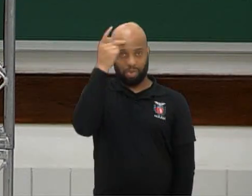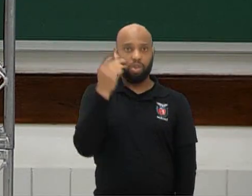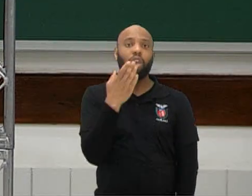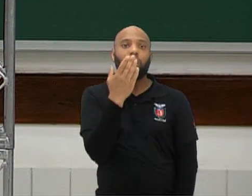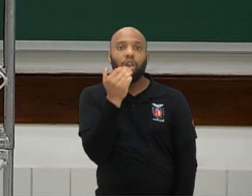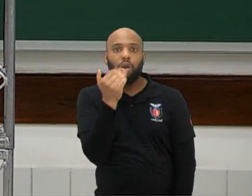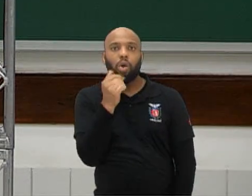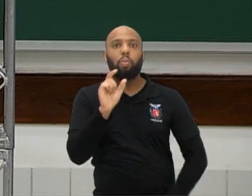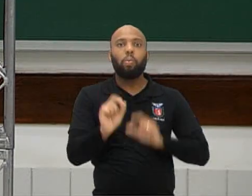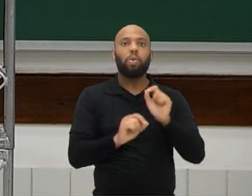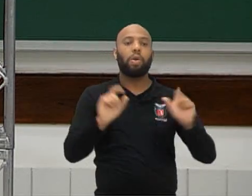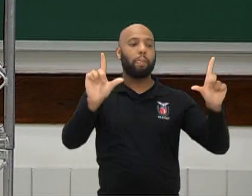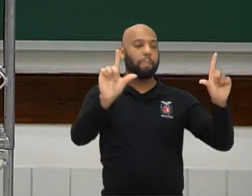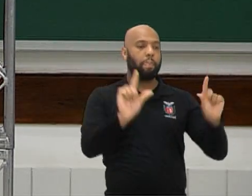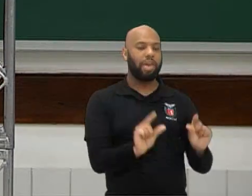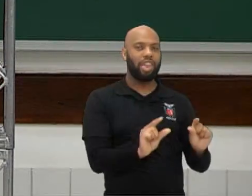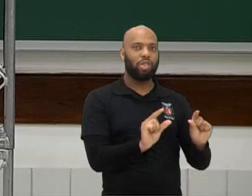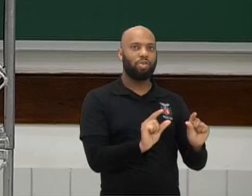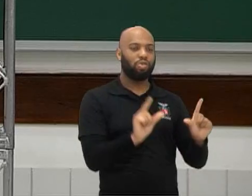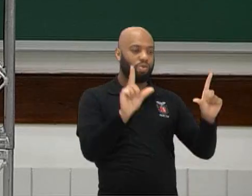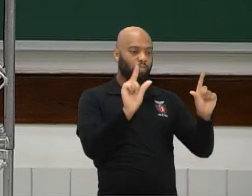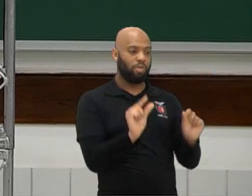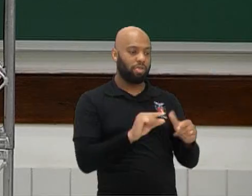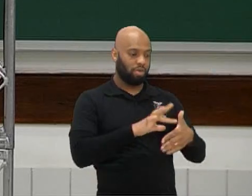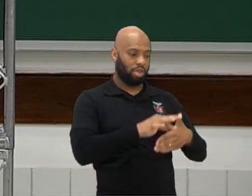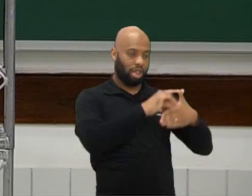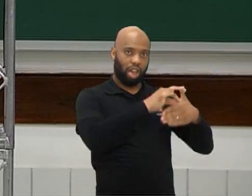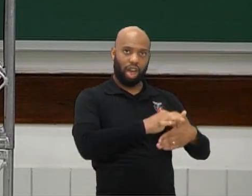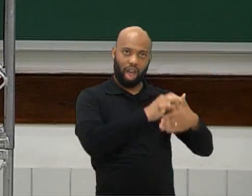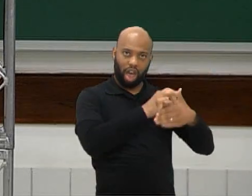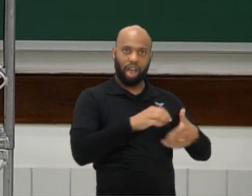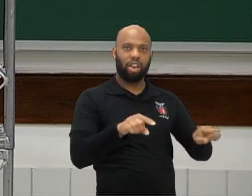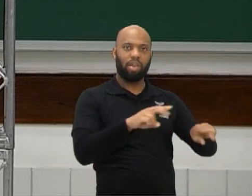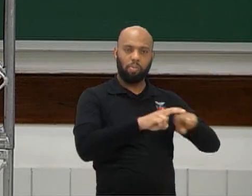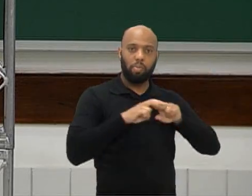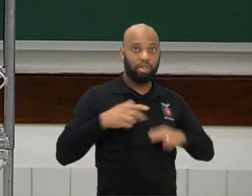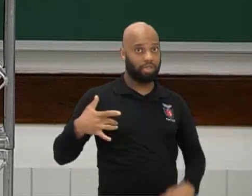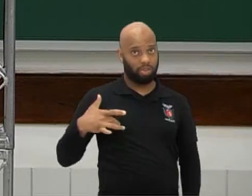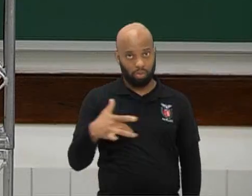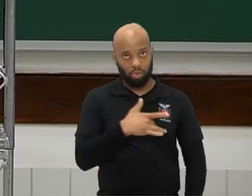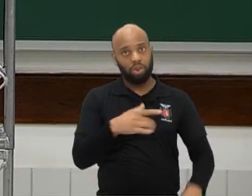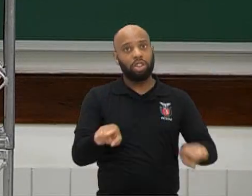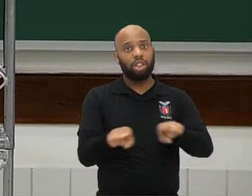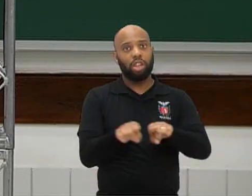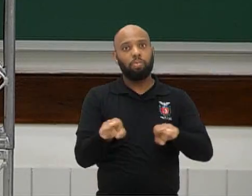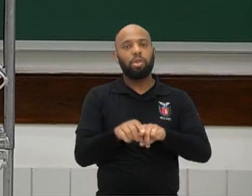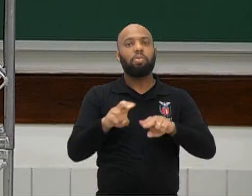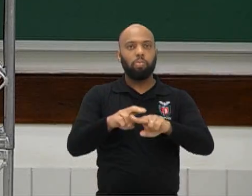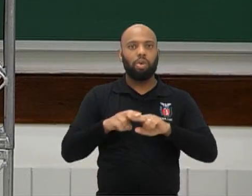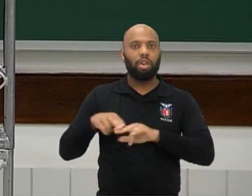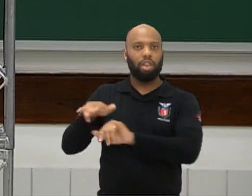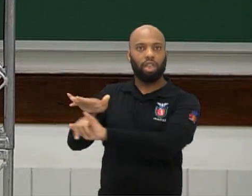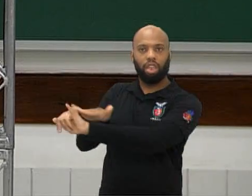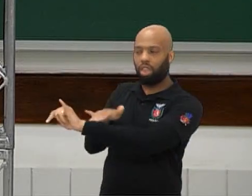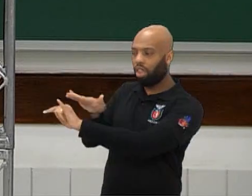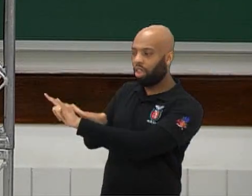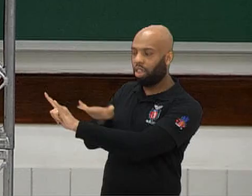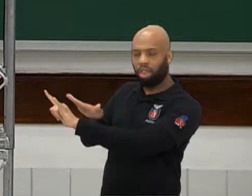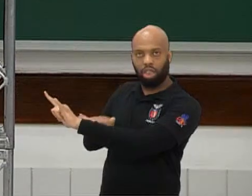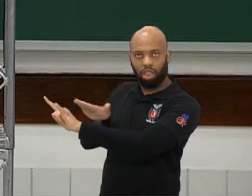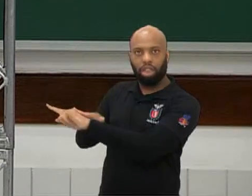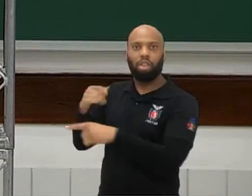comendo menos carne por conta das questões de saúde e também ambientais. Nós sabemos